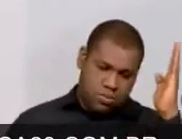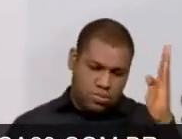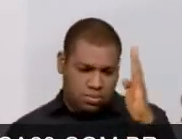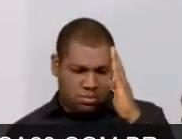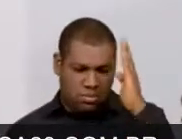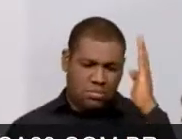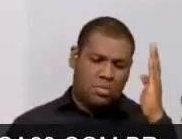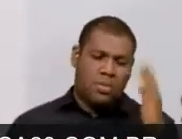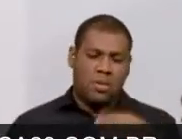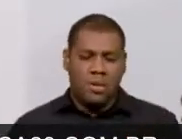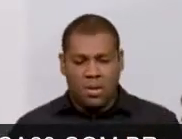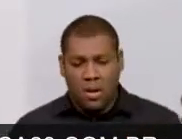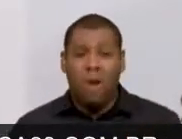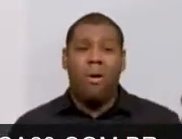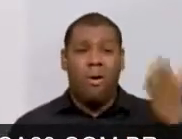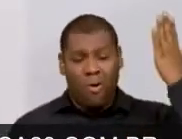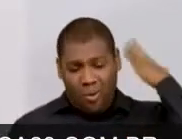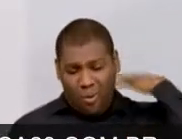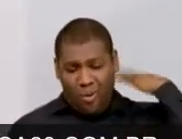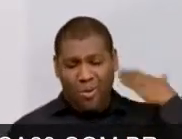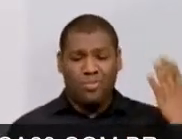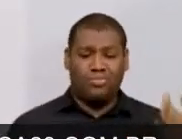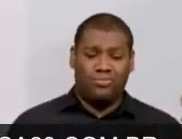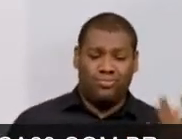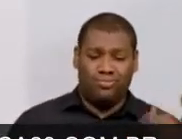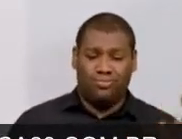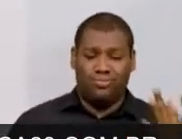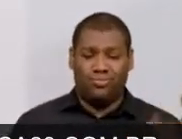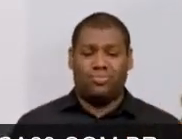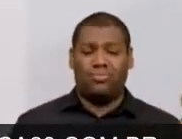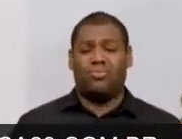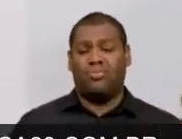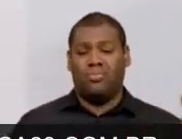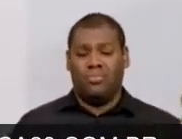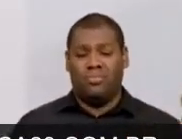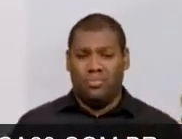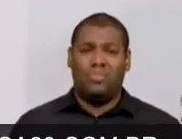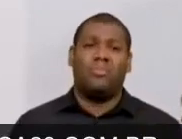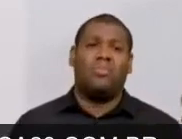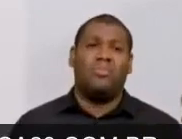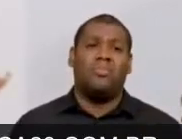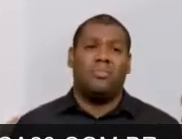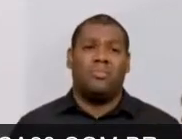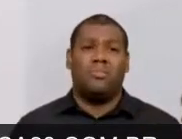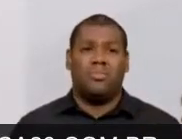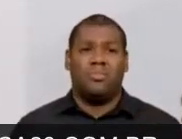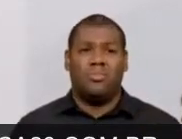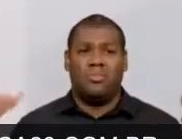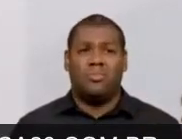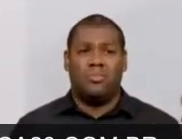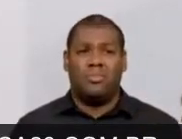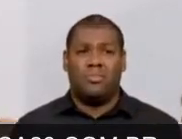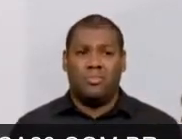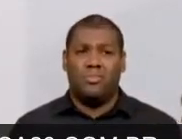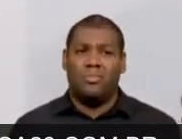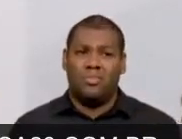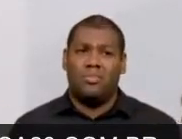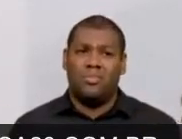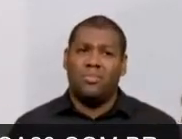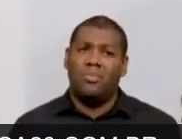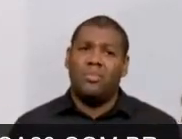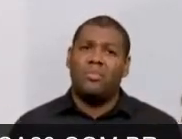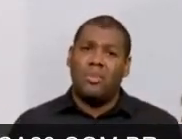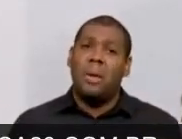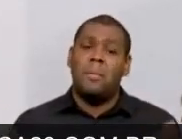enjoo, né? Ou dor abdominal, você não consegue se hidratar. Então, esses sintomas que acabam diminuindo a sua capacidade